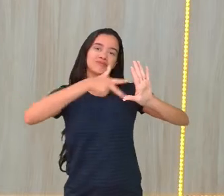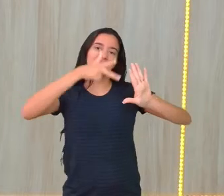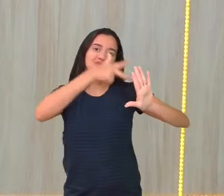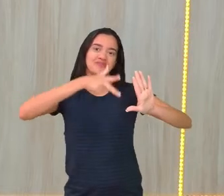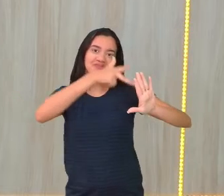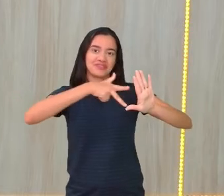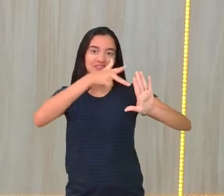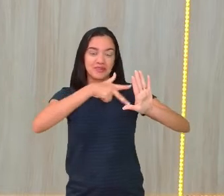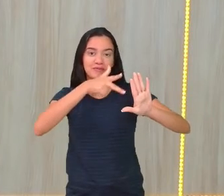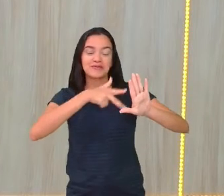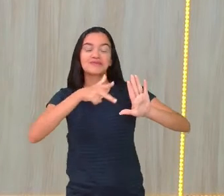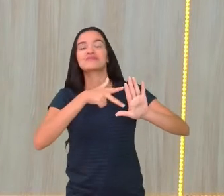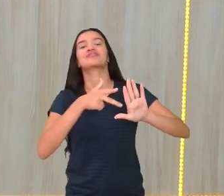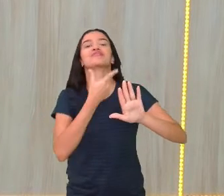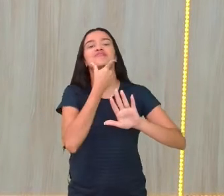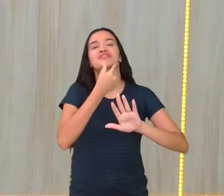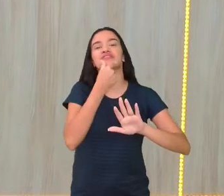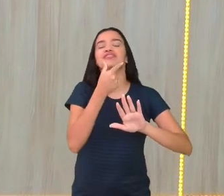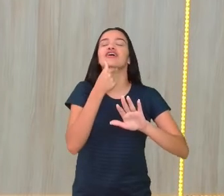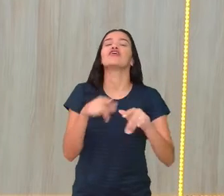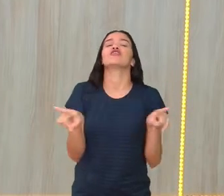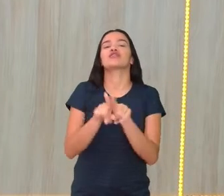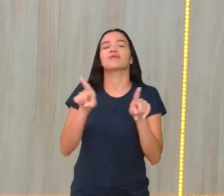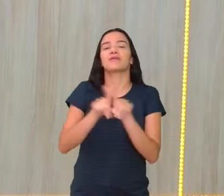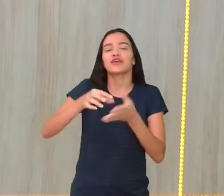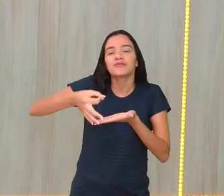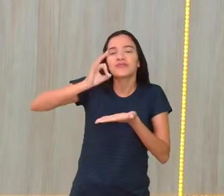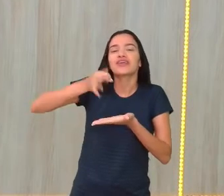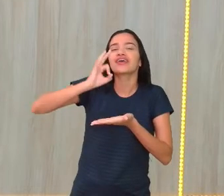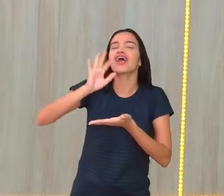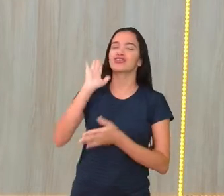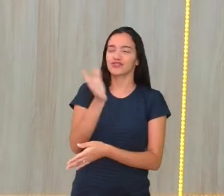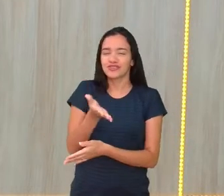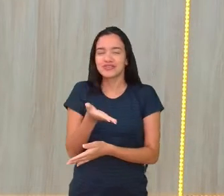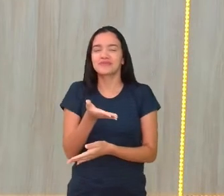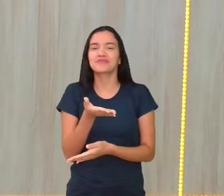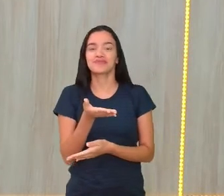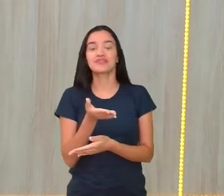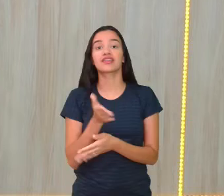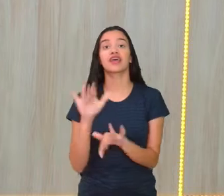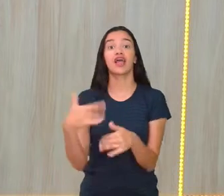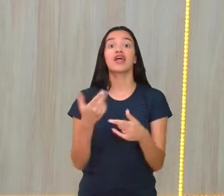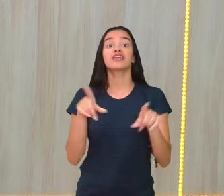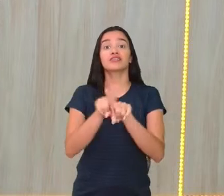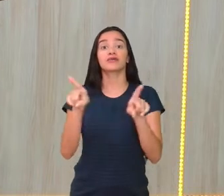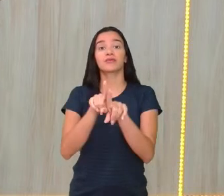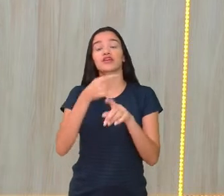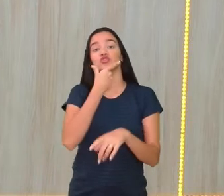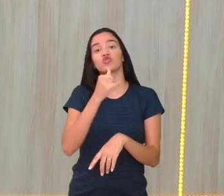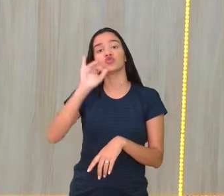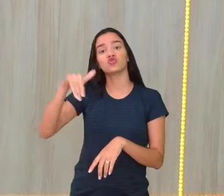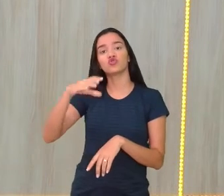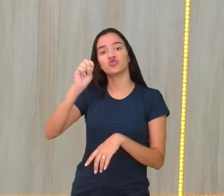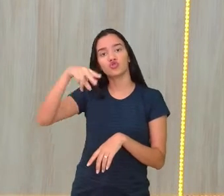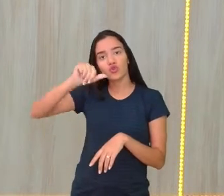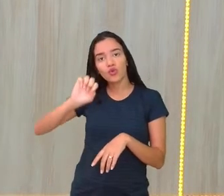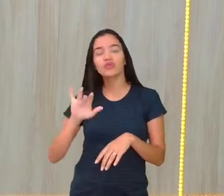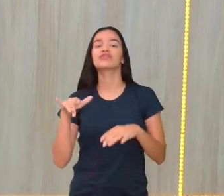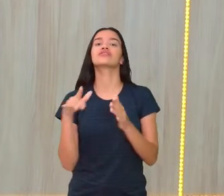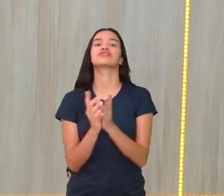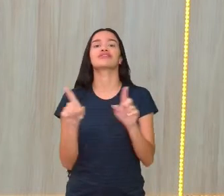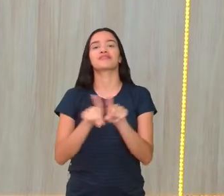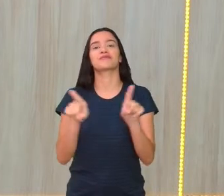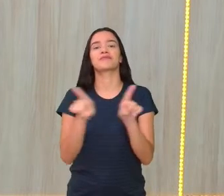xará da produção tá ali também, ó, já tomou o cafezinho dele, não foi, Juninho? Aí Jonas também já tomou o café dele. E